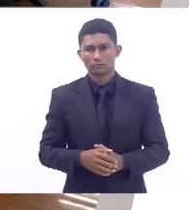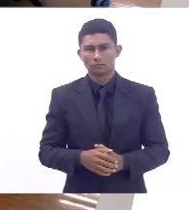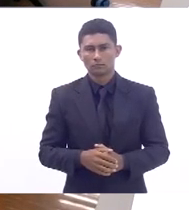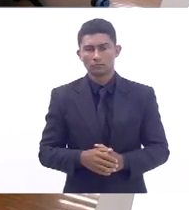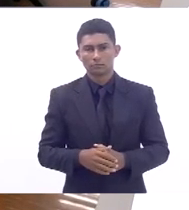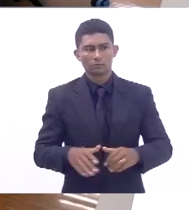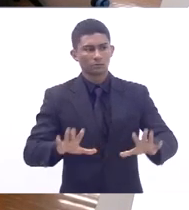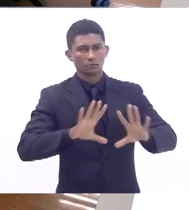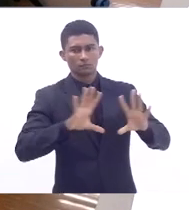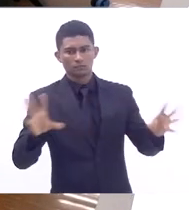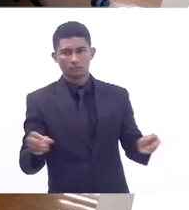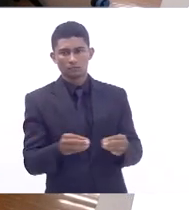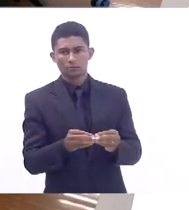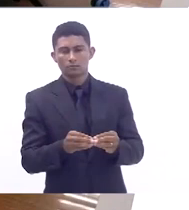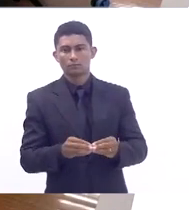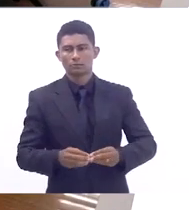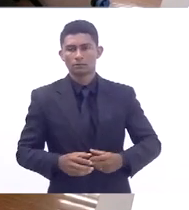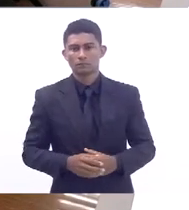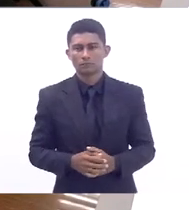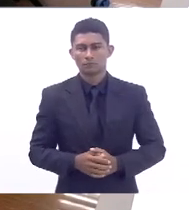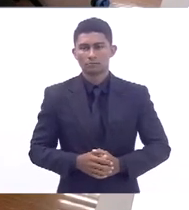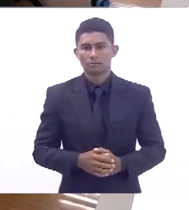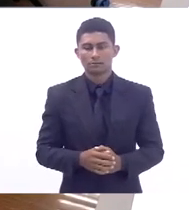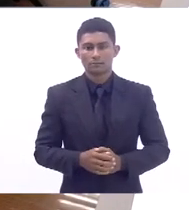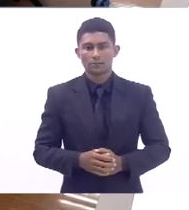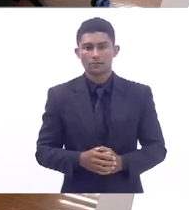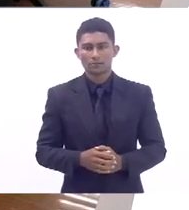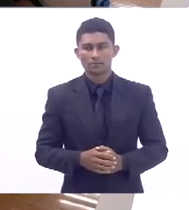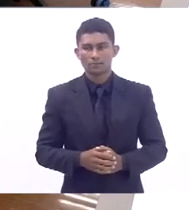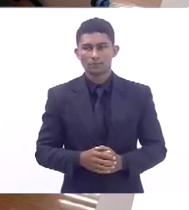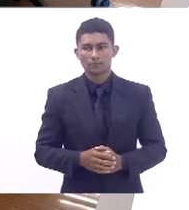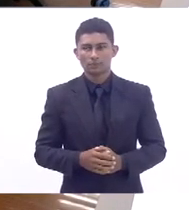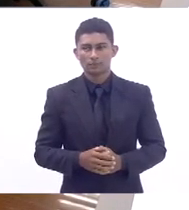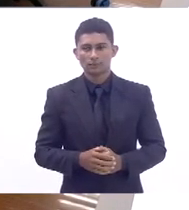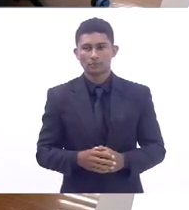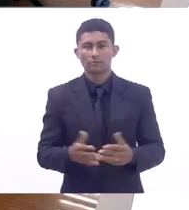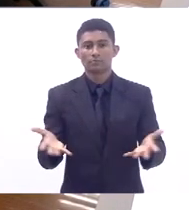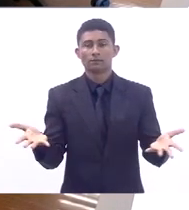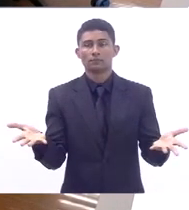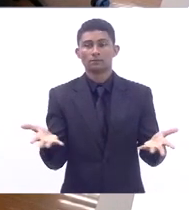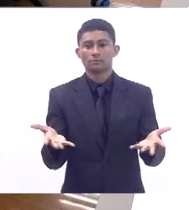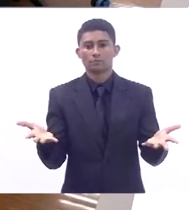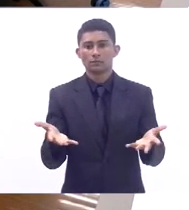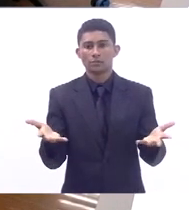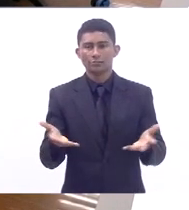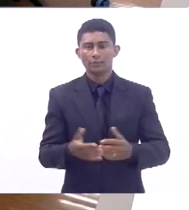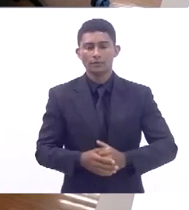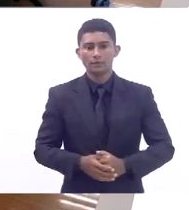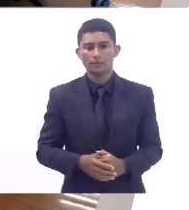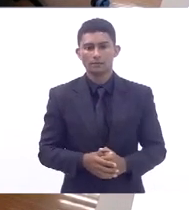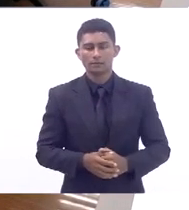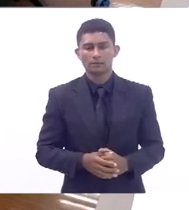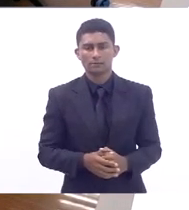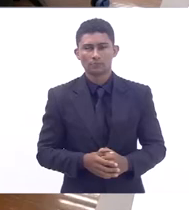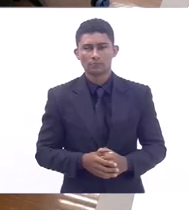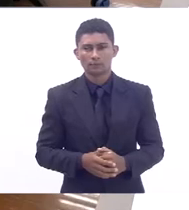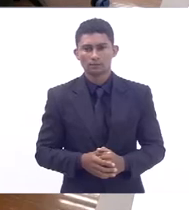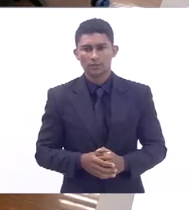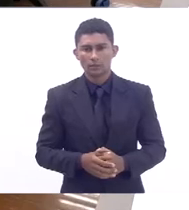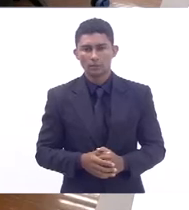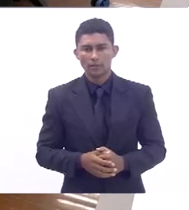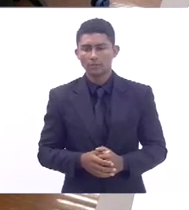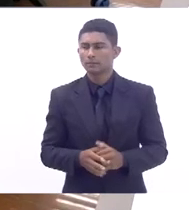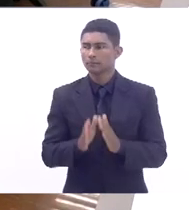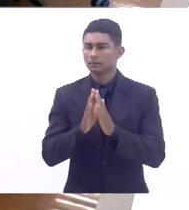Tá bom então os nossos estudantes peço agora começa a rodada a gente seja mais objetivo se puderem